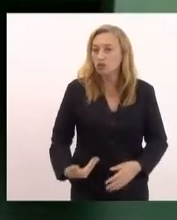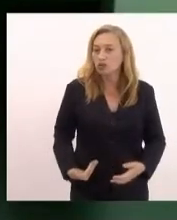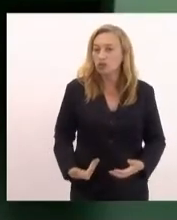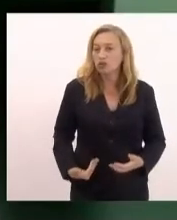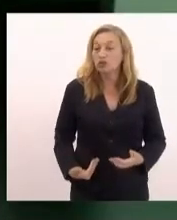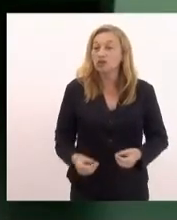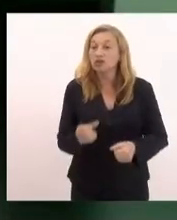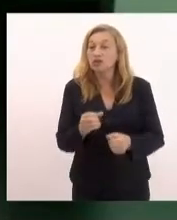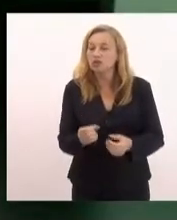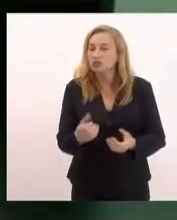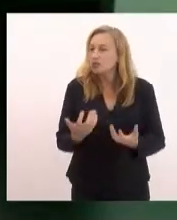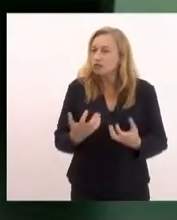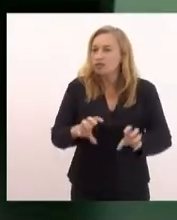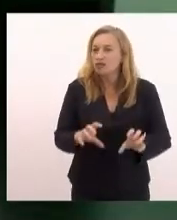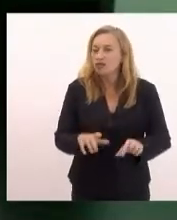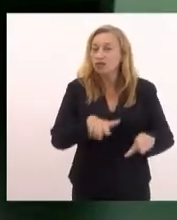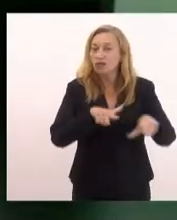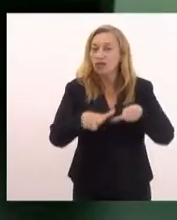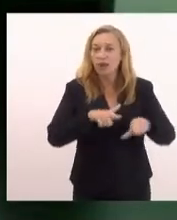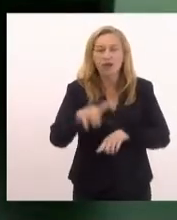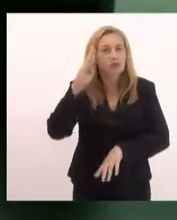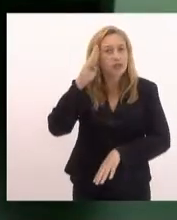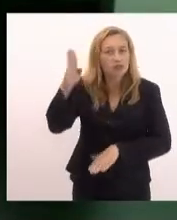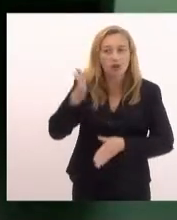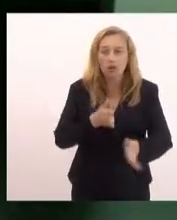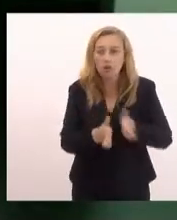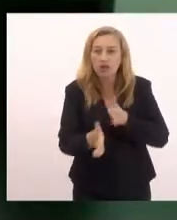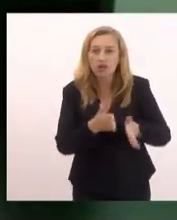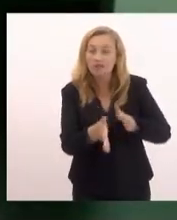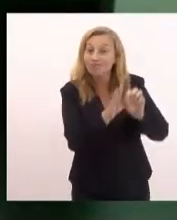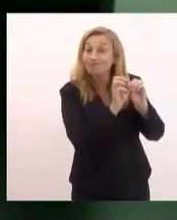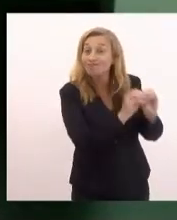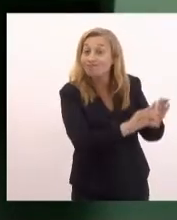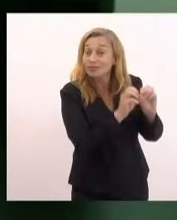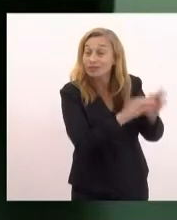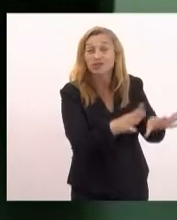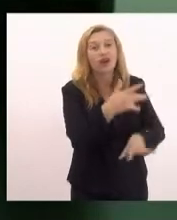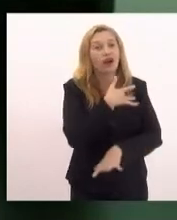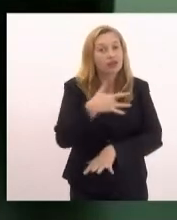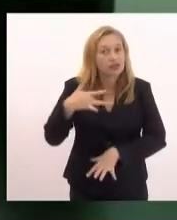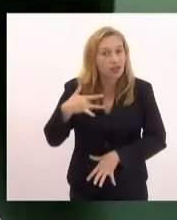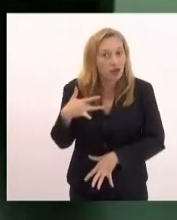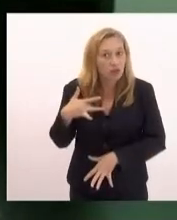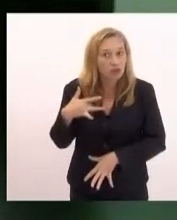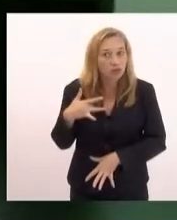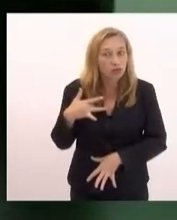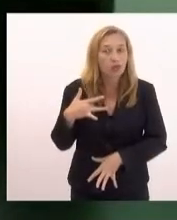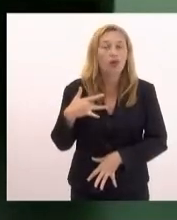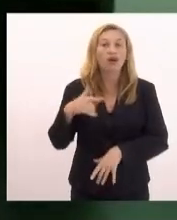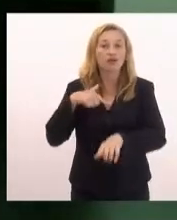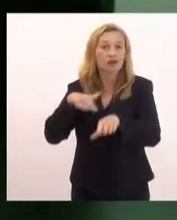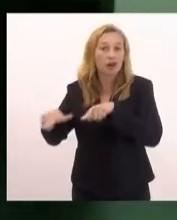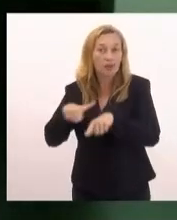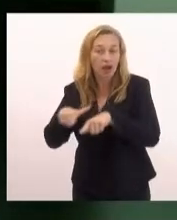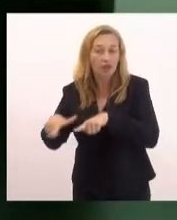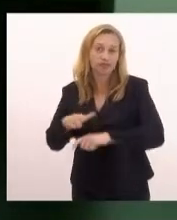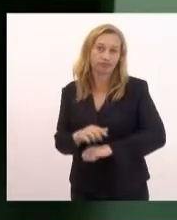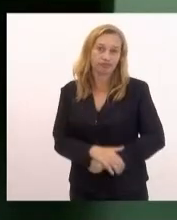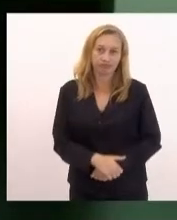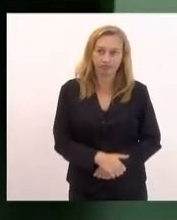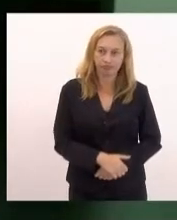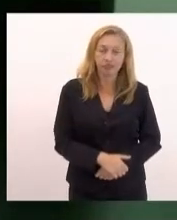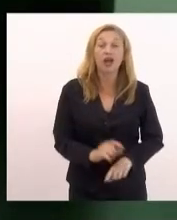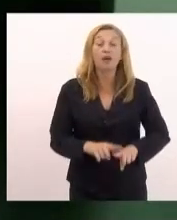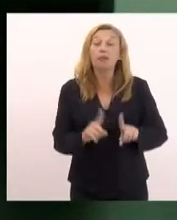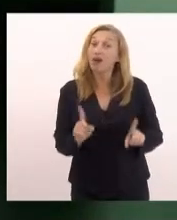um trabalho essencial para o acesso à educação, à saúde, ao emprego, à renda. Mas